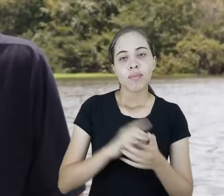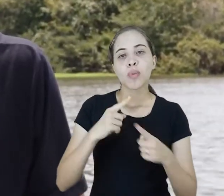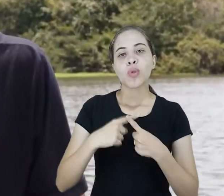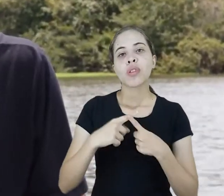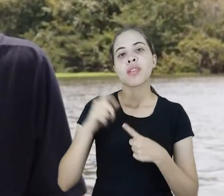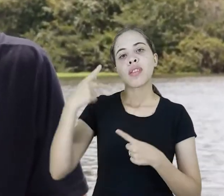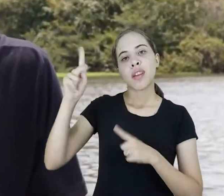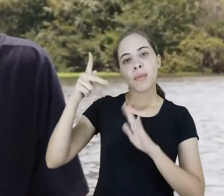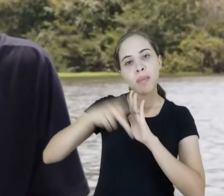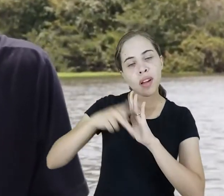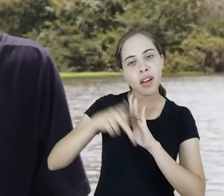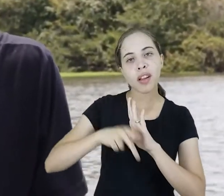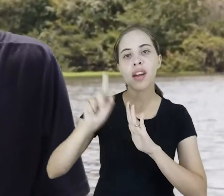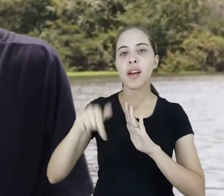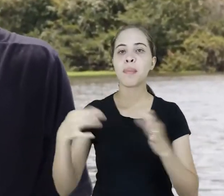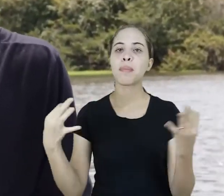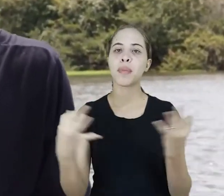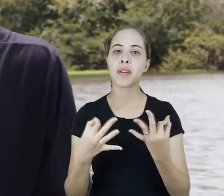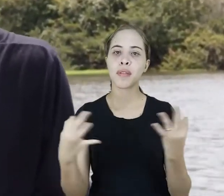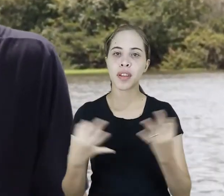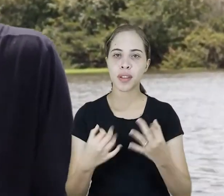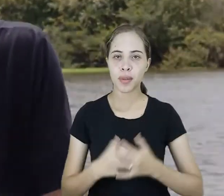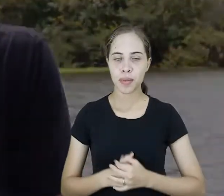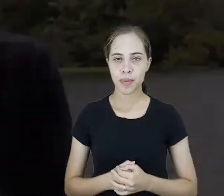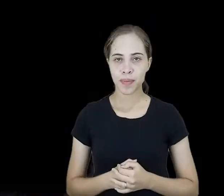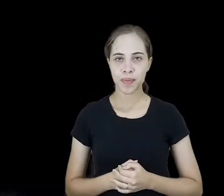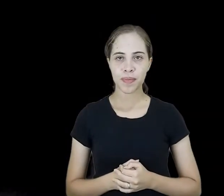são perfeitos.